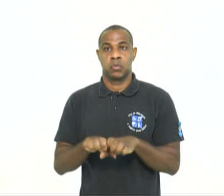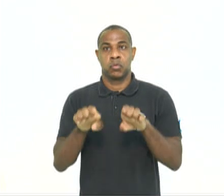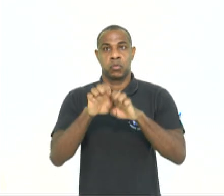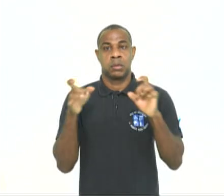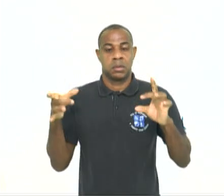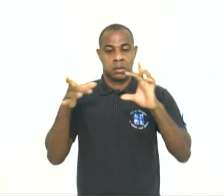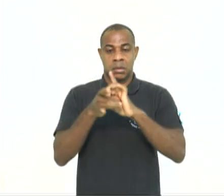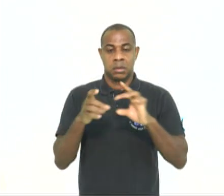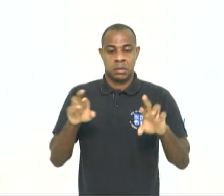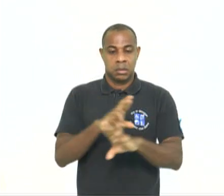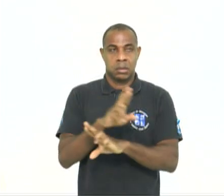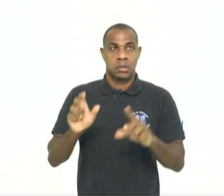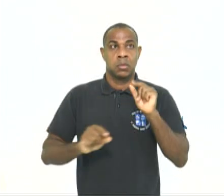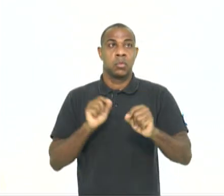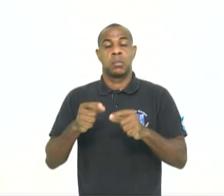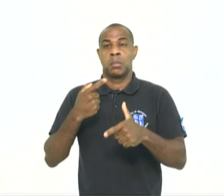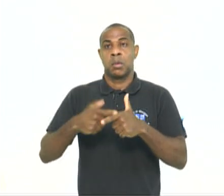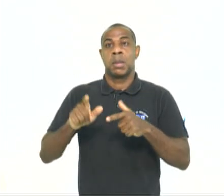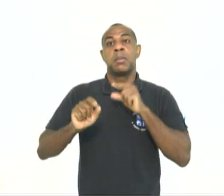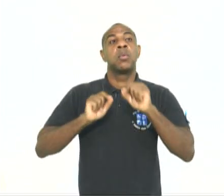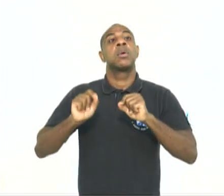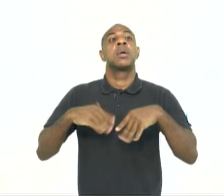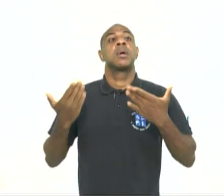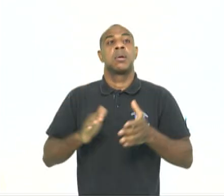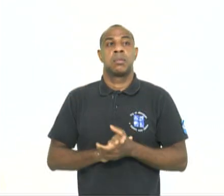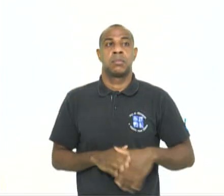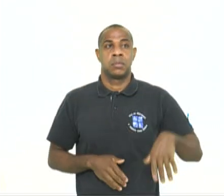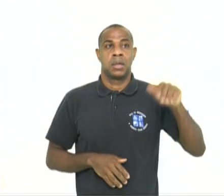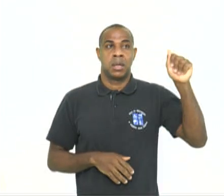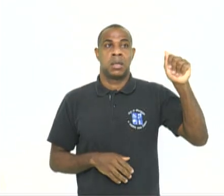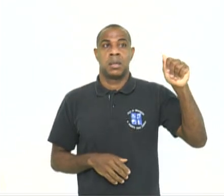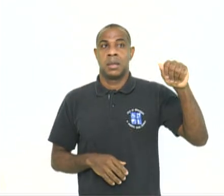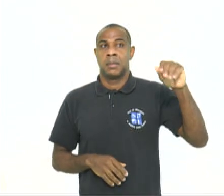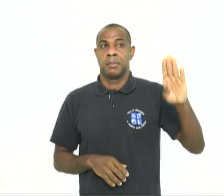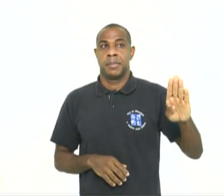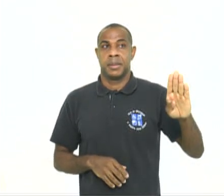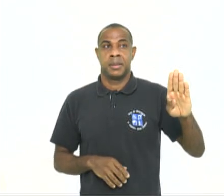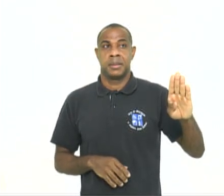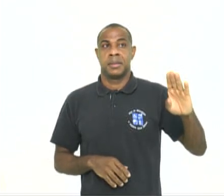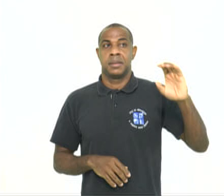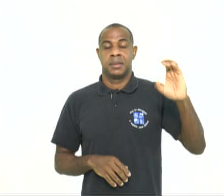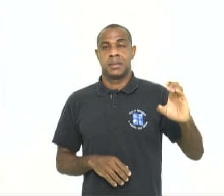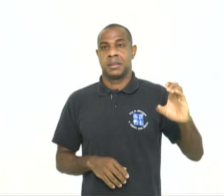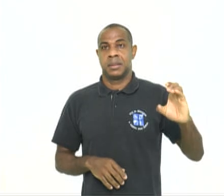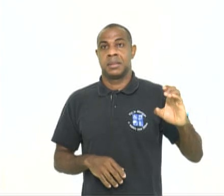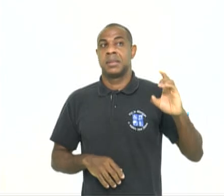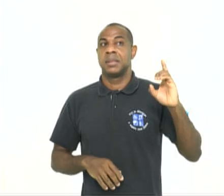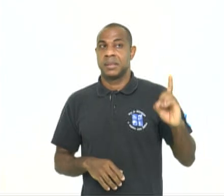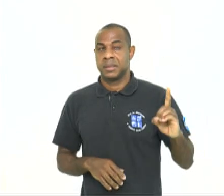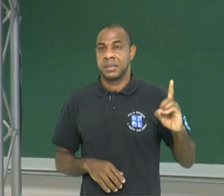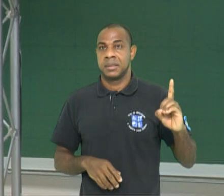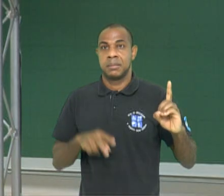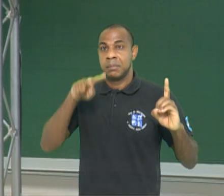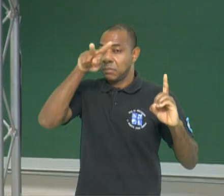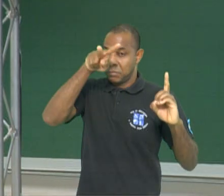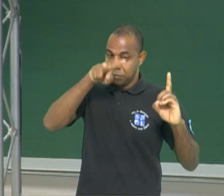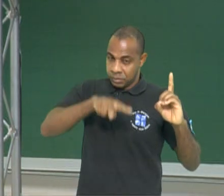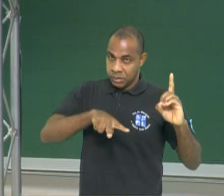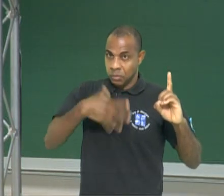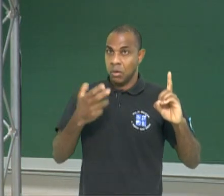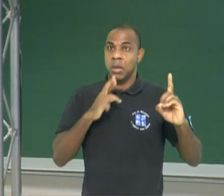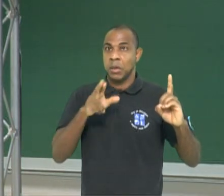relacionado com o aumento de casos de letra A, hemorragias, B, beriberi, letra C, trombose ou letra